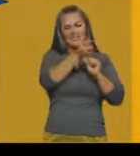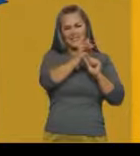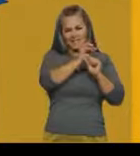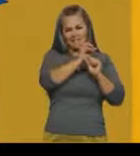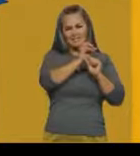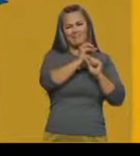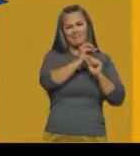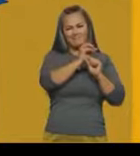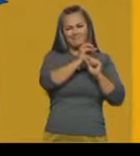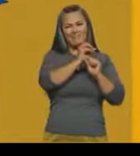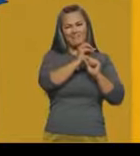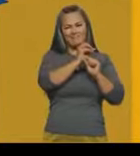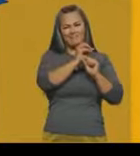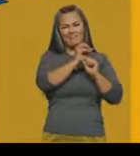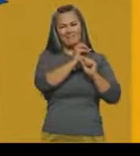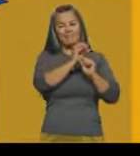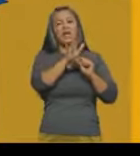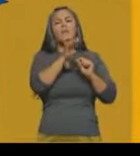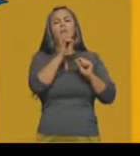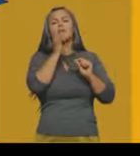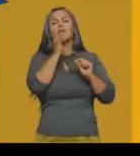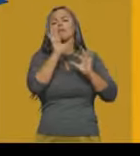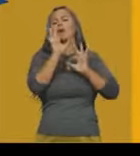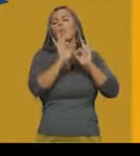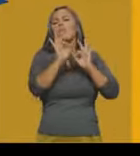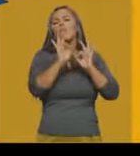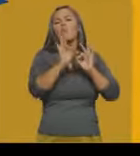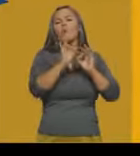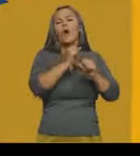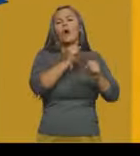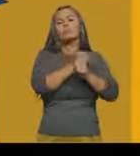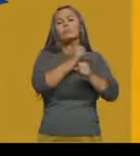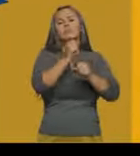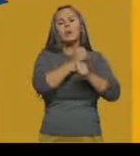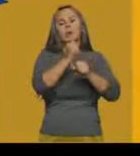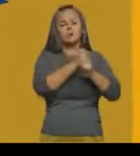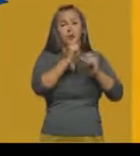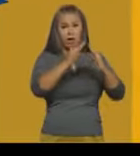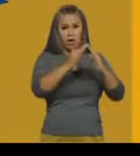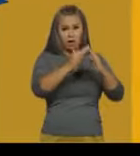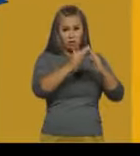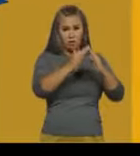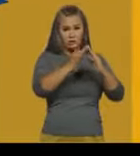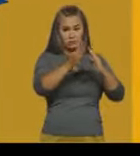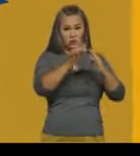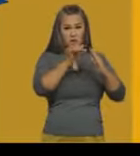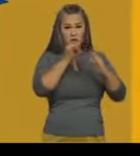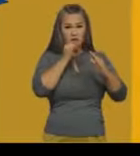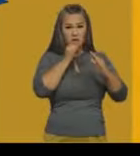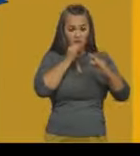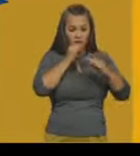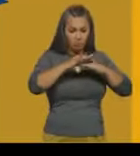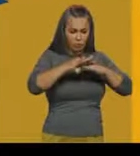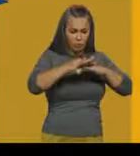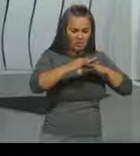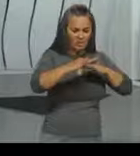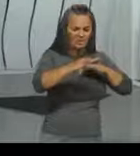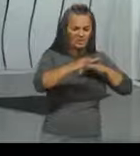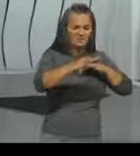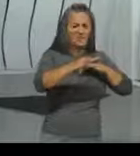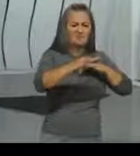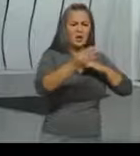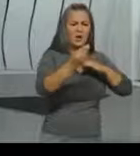na agrimensura, vou fazer uma casa, o terreno não é tão, não fecha os ângulos de 90 graus, não